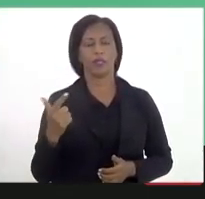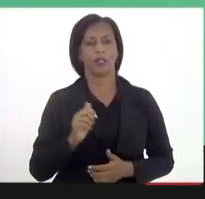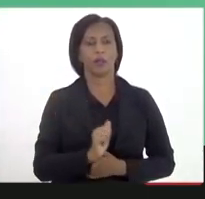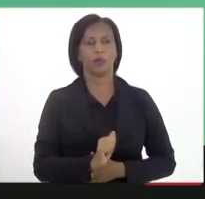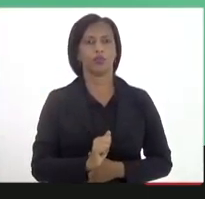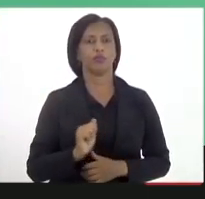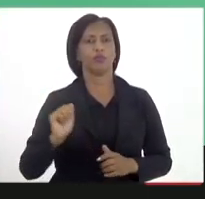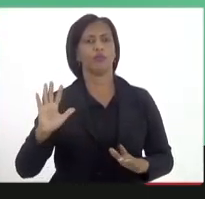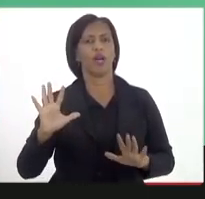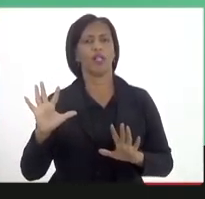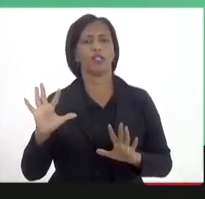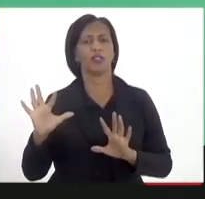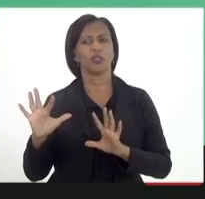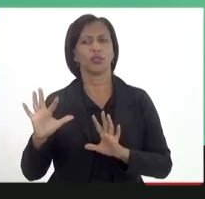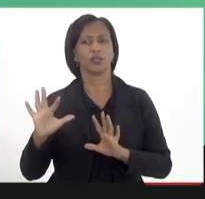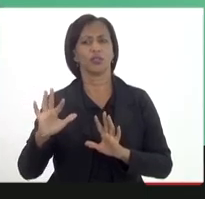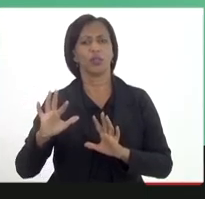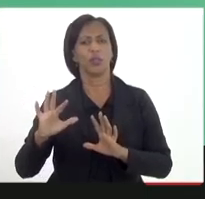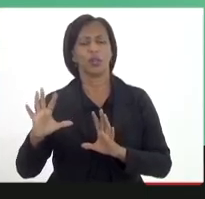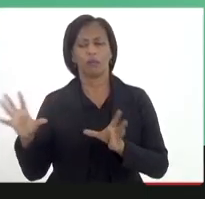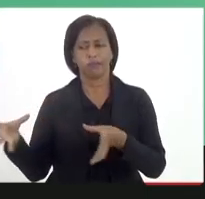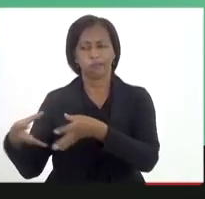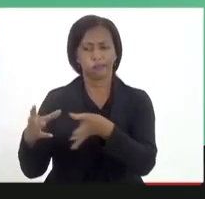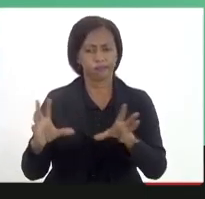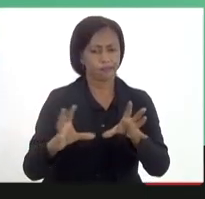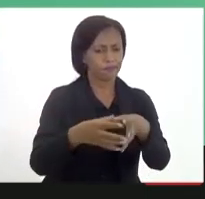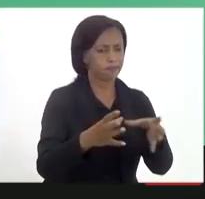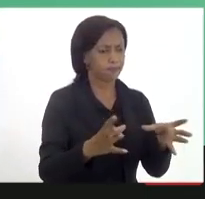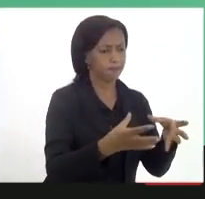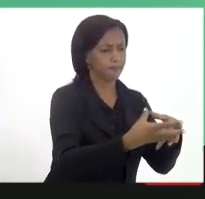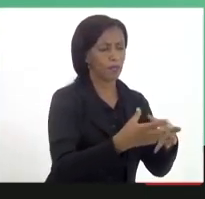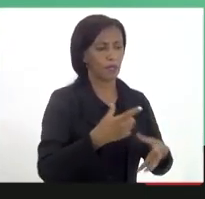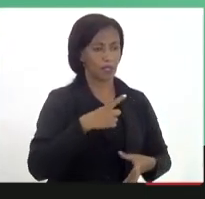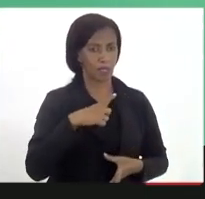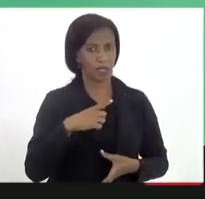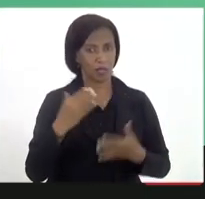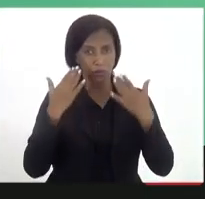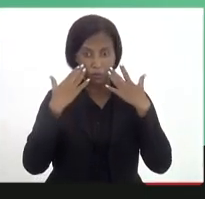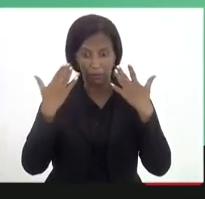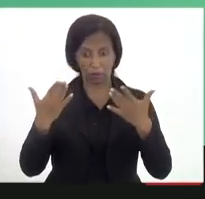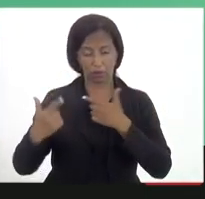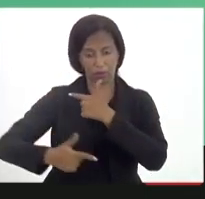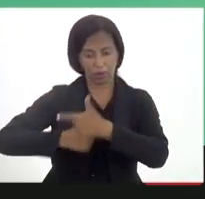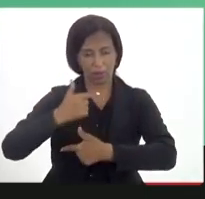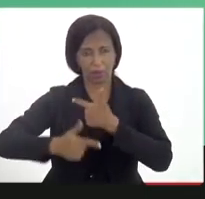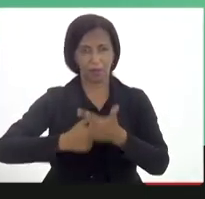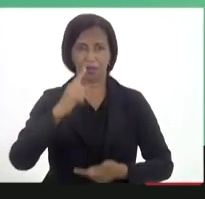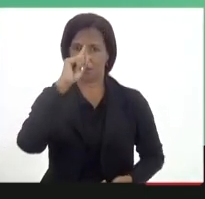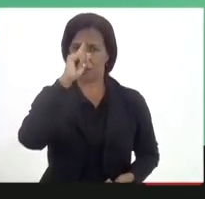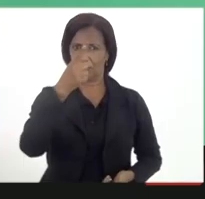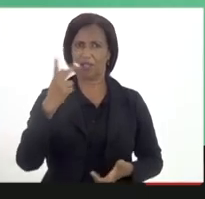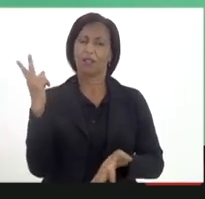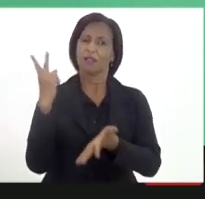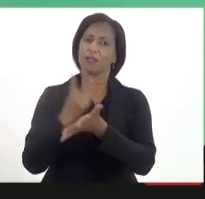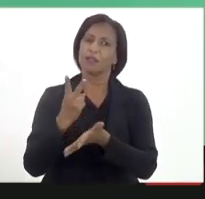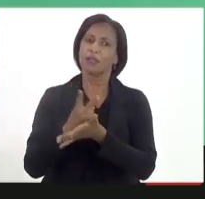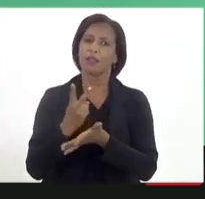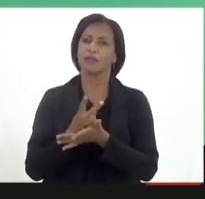Nesses últimos três anos que eu estou à frente a comissão e a nossa ideia sempre foi